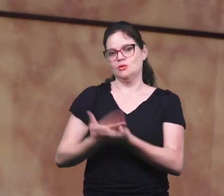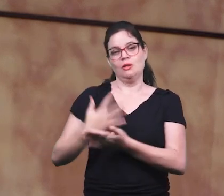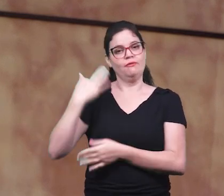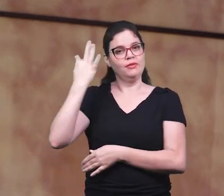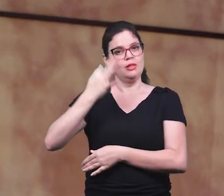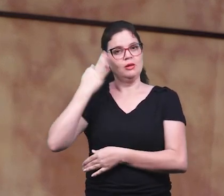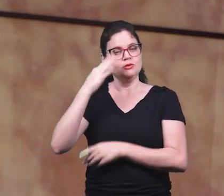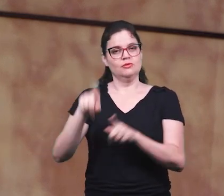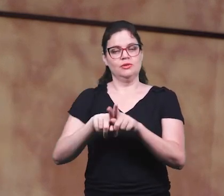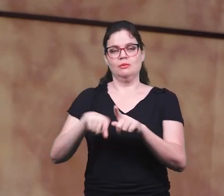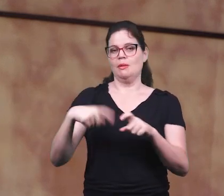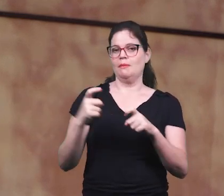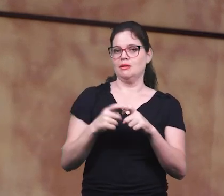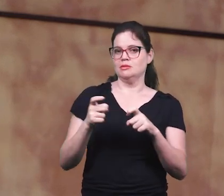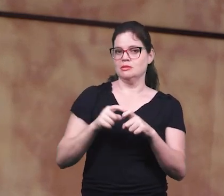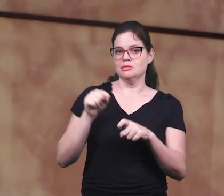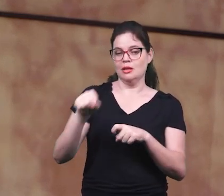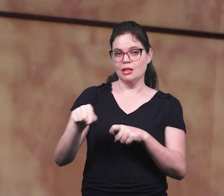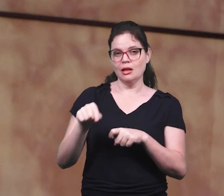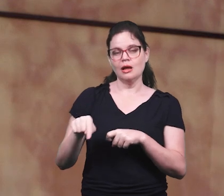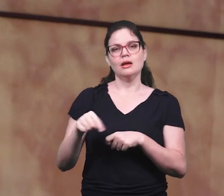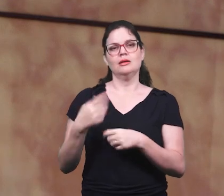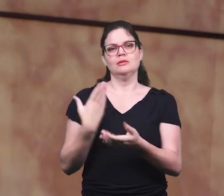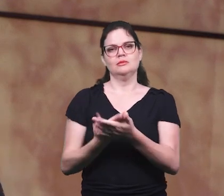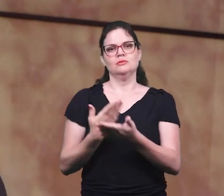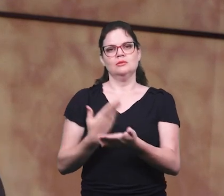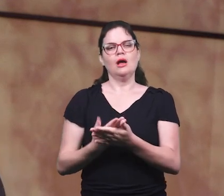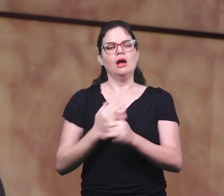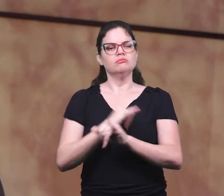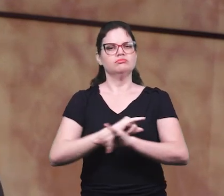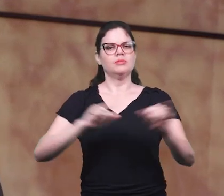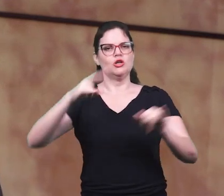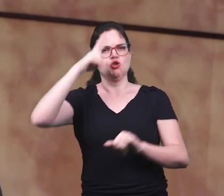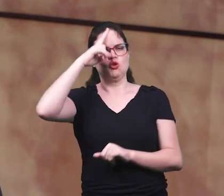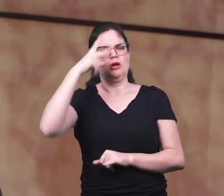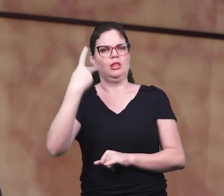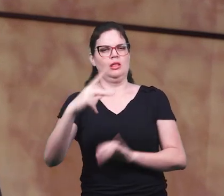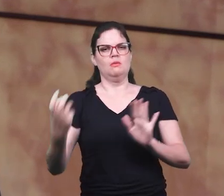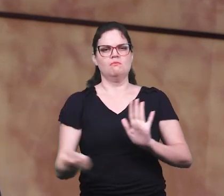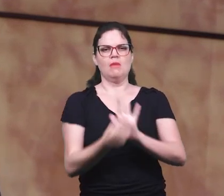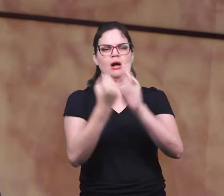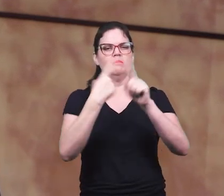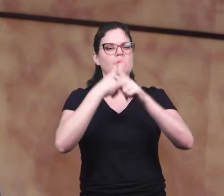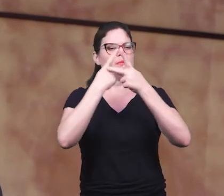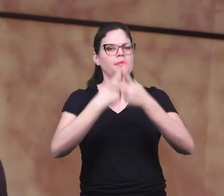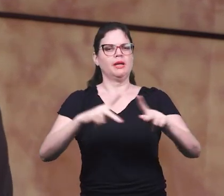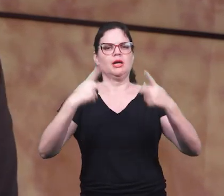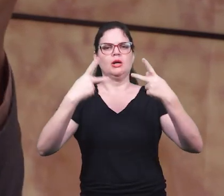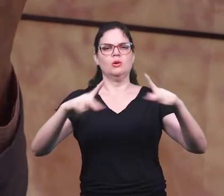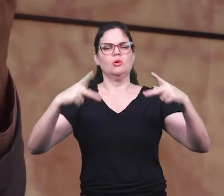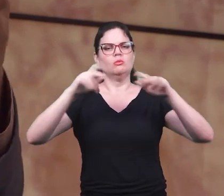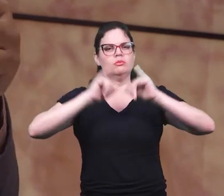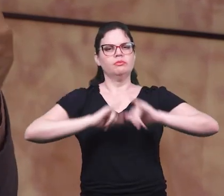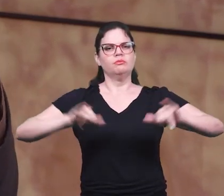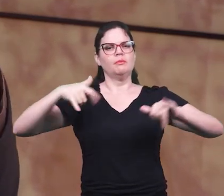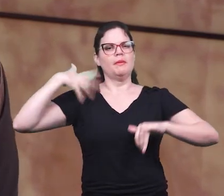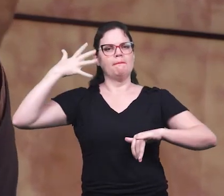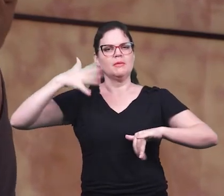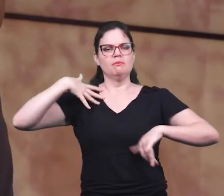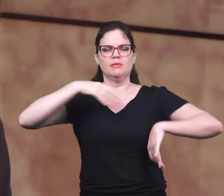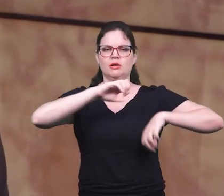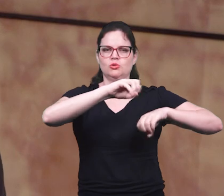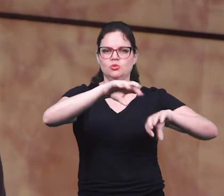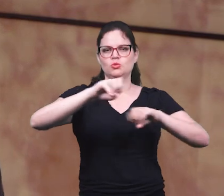filosofia, medicina, ele deixou a história marcada com as mensagens que ele deixou, a palavra dele,